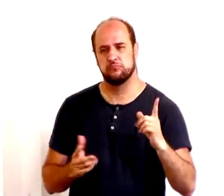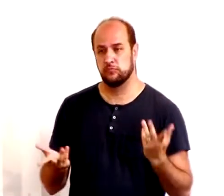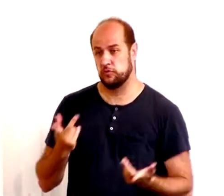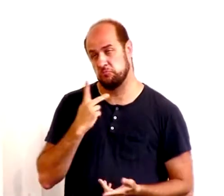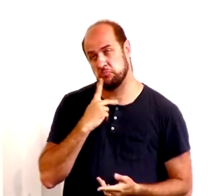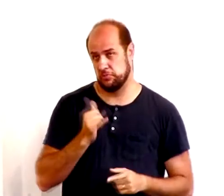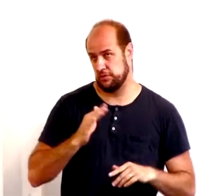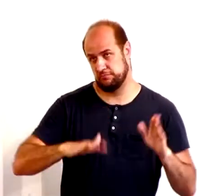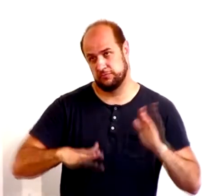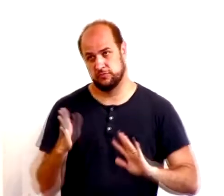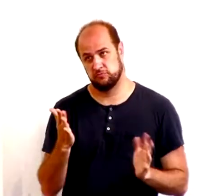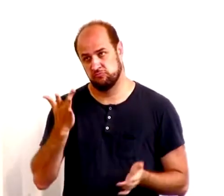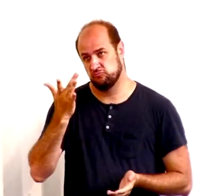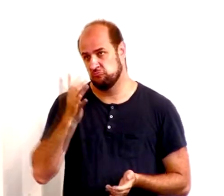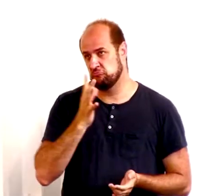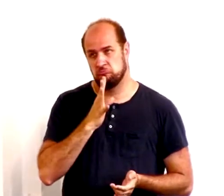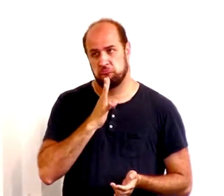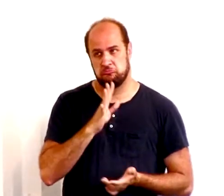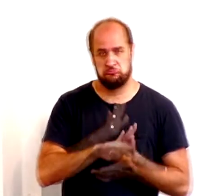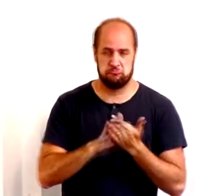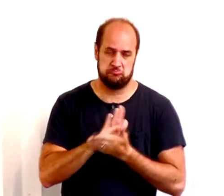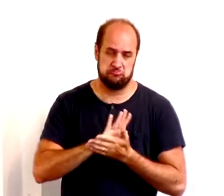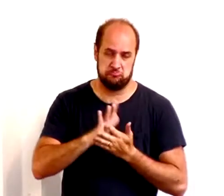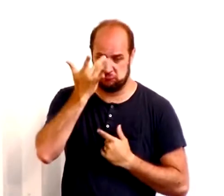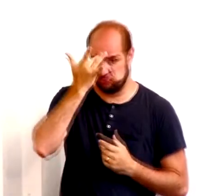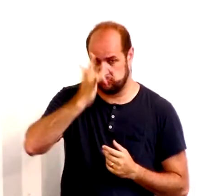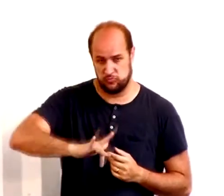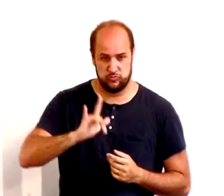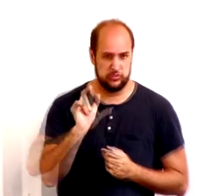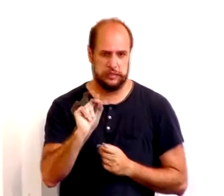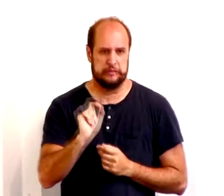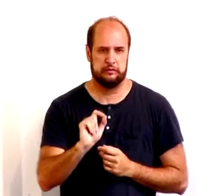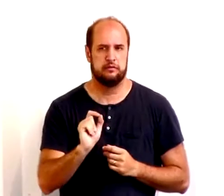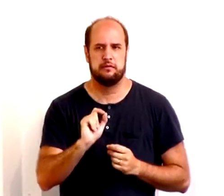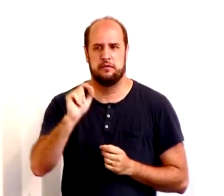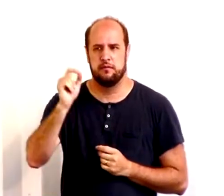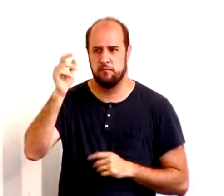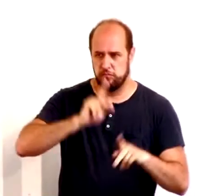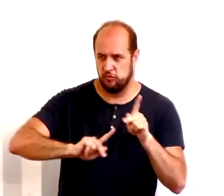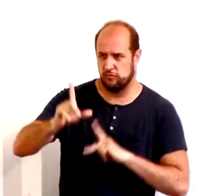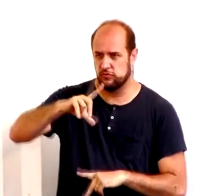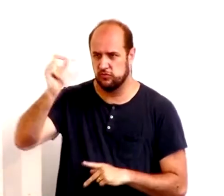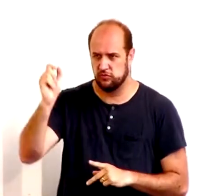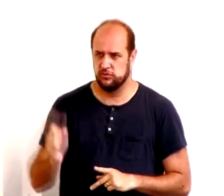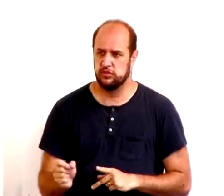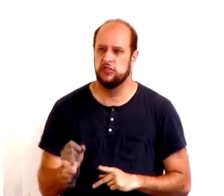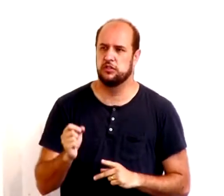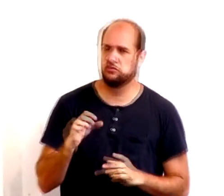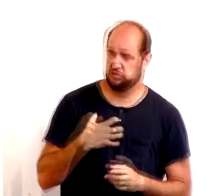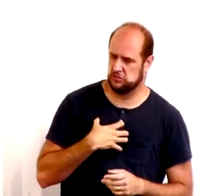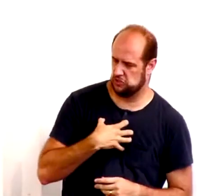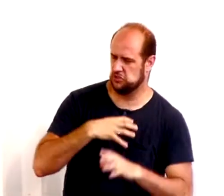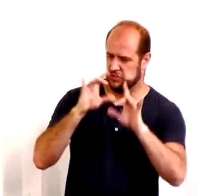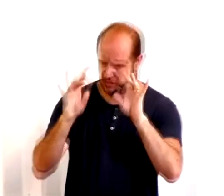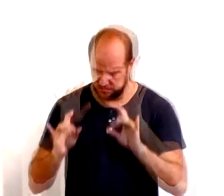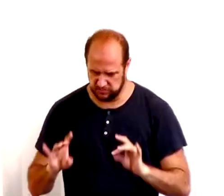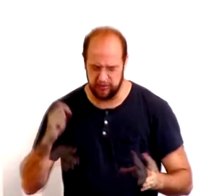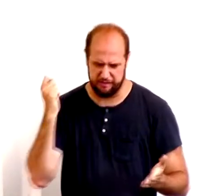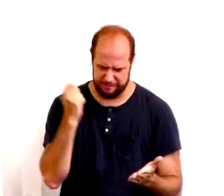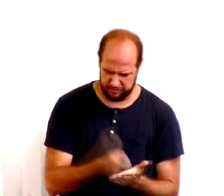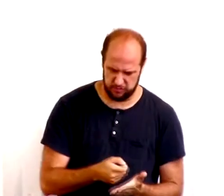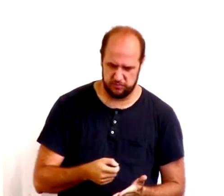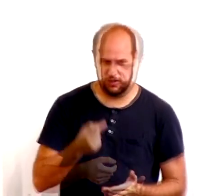talvez, hipoteticamente, não conhece, não sabe o que é alguém ser escolhido, alguém ser elevado, alguém ser separado, alguém ser